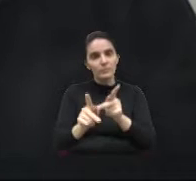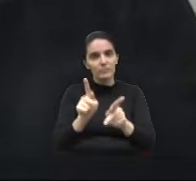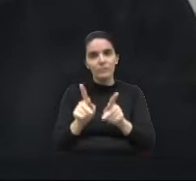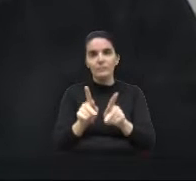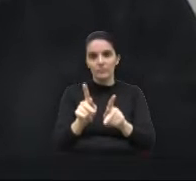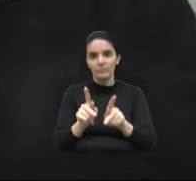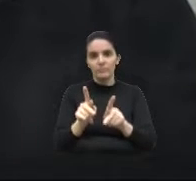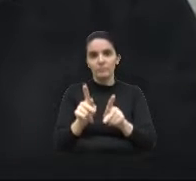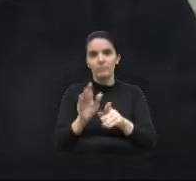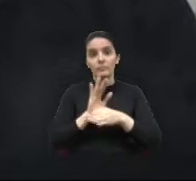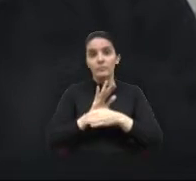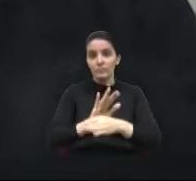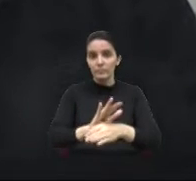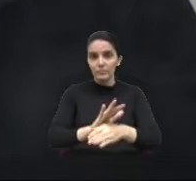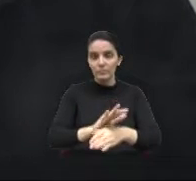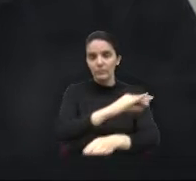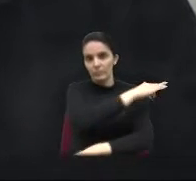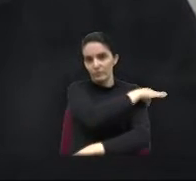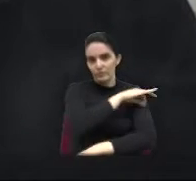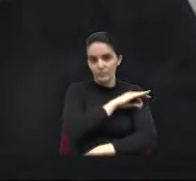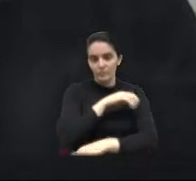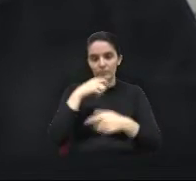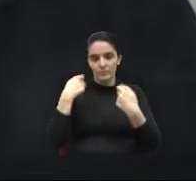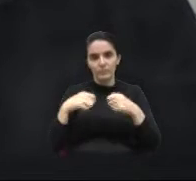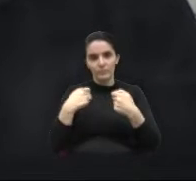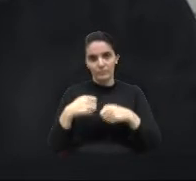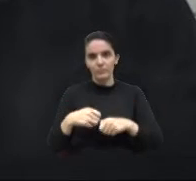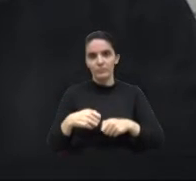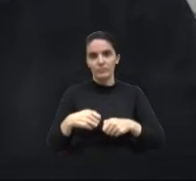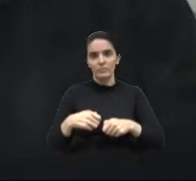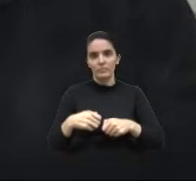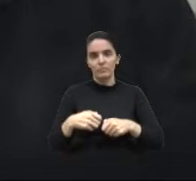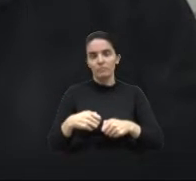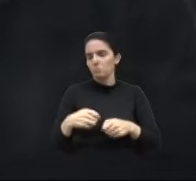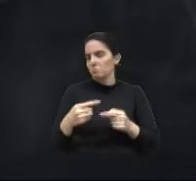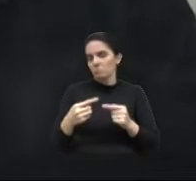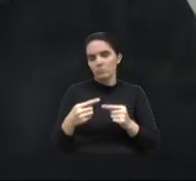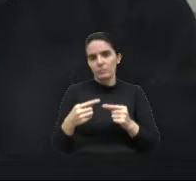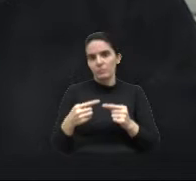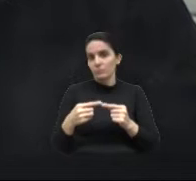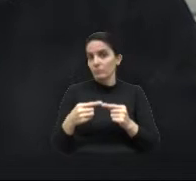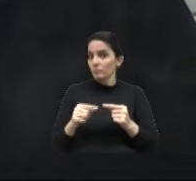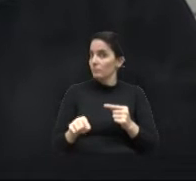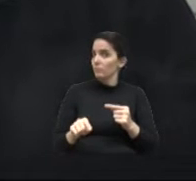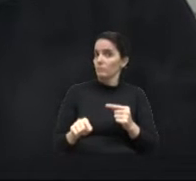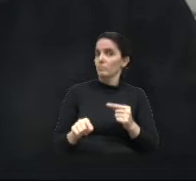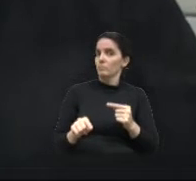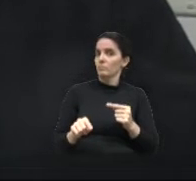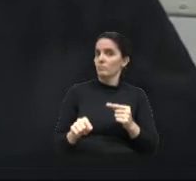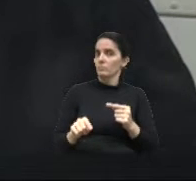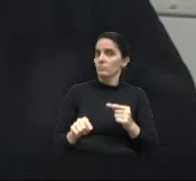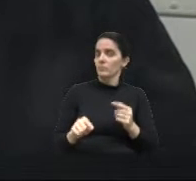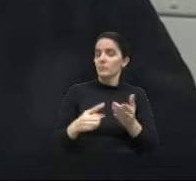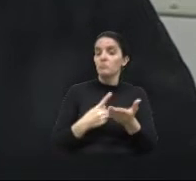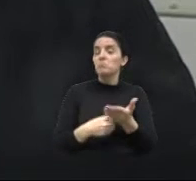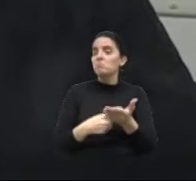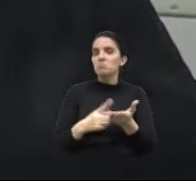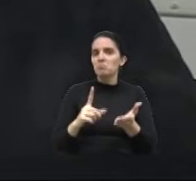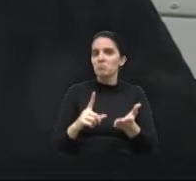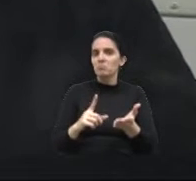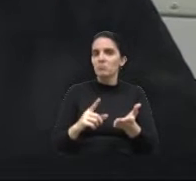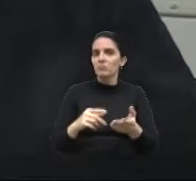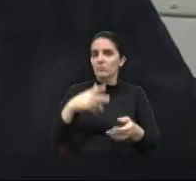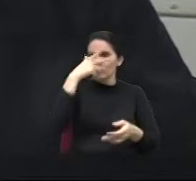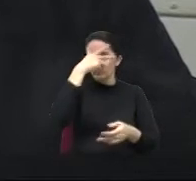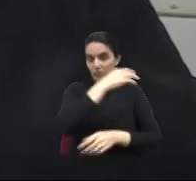para ajudar o prefeito naquilo que o prefeito precisa, e naquilo que não concorda com o prefeito, para chegar no prefeito e falar, eu não concordo com isso. Então, eu acho